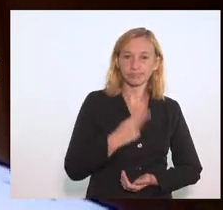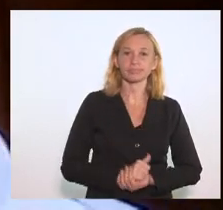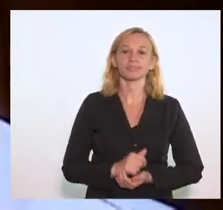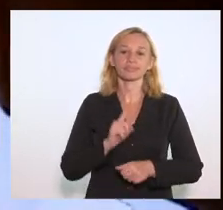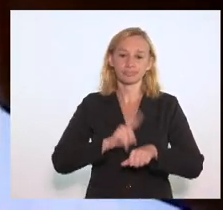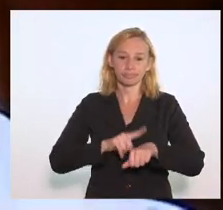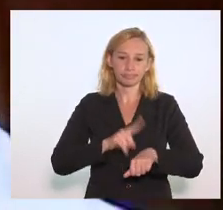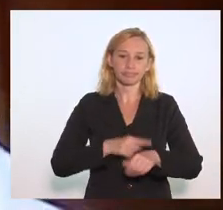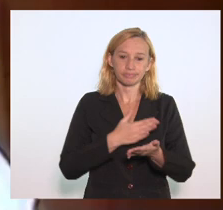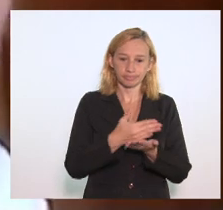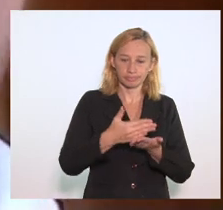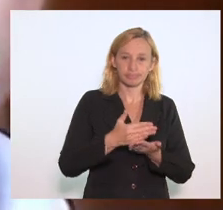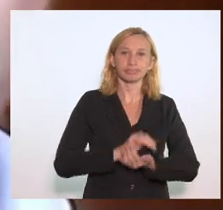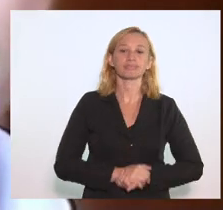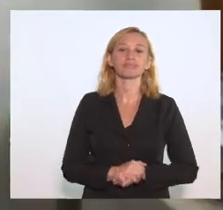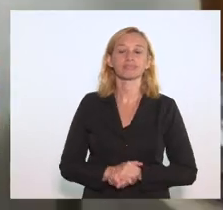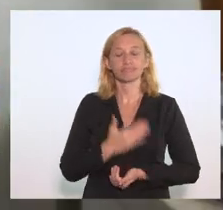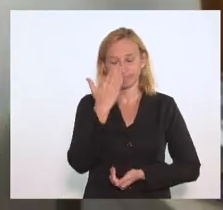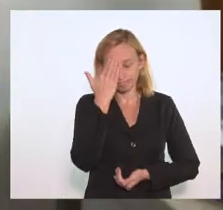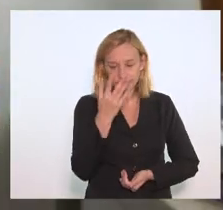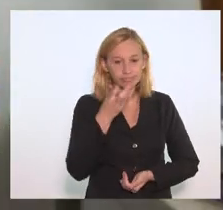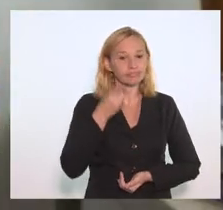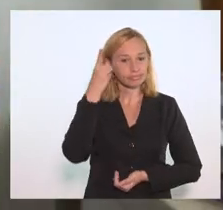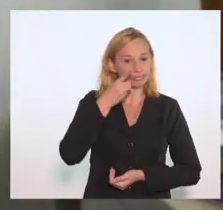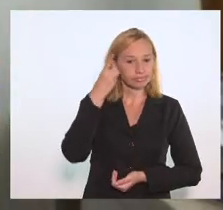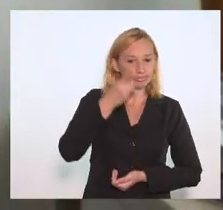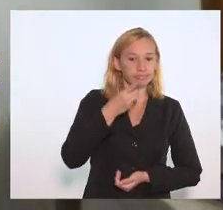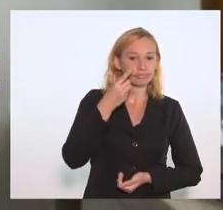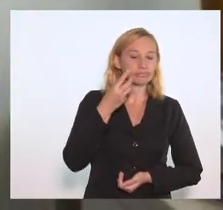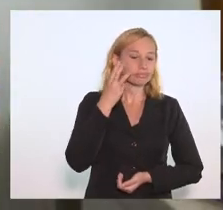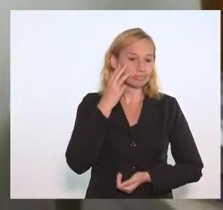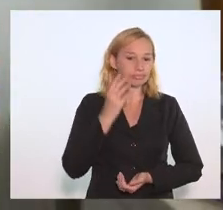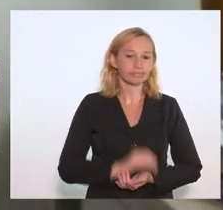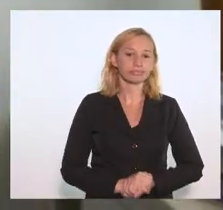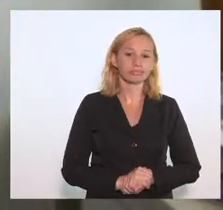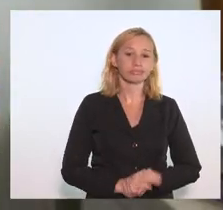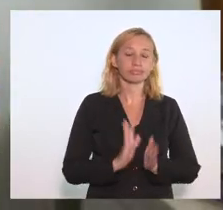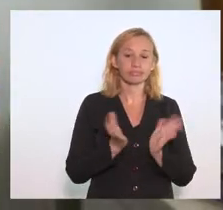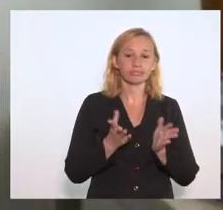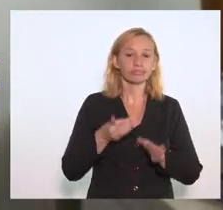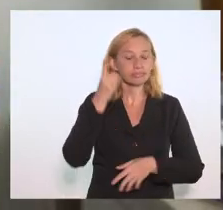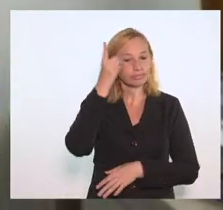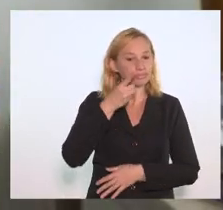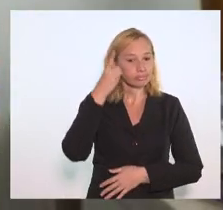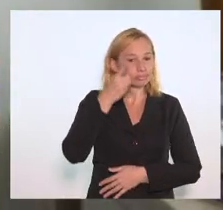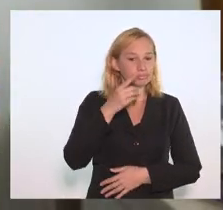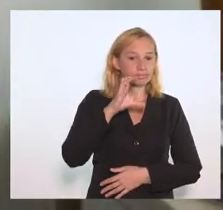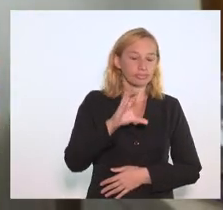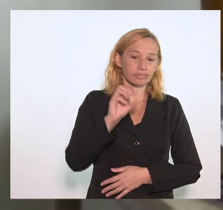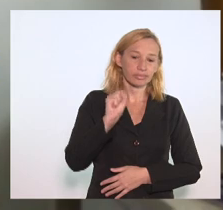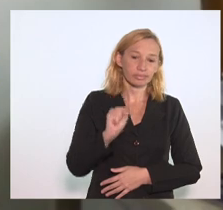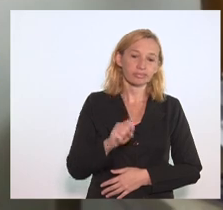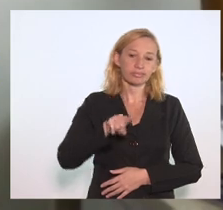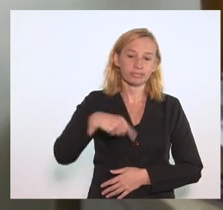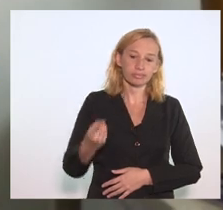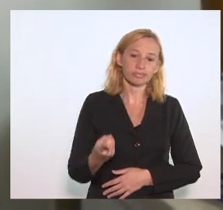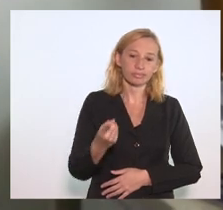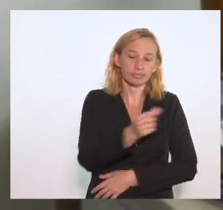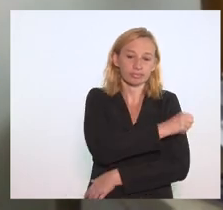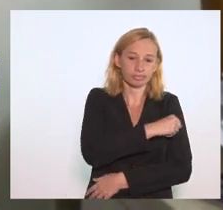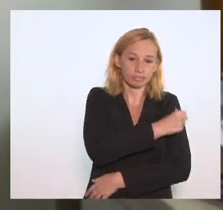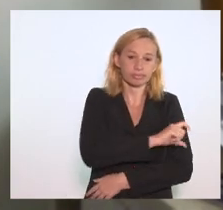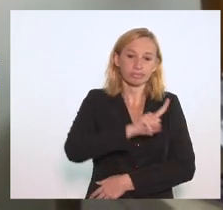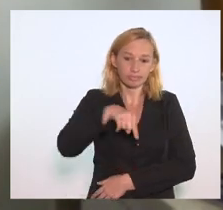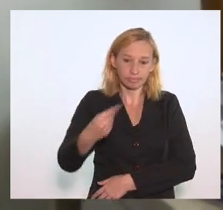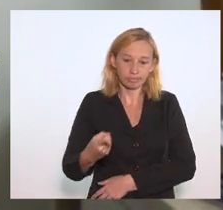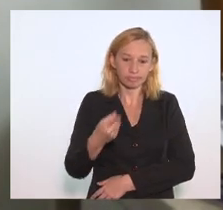nesse momento inicial. Obrigado, deputado Valdeir Carneiro. Agora, deputado Carlos Macedo, depois deputada Rejane, depois